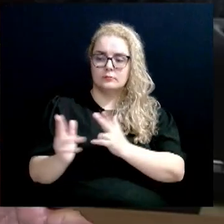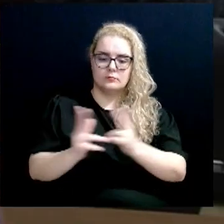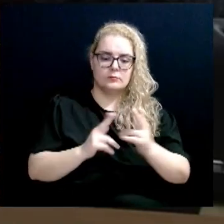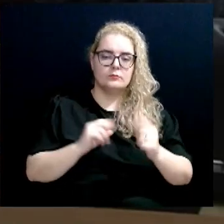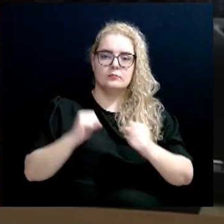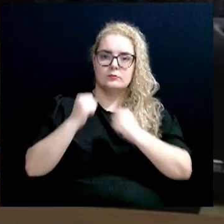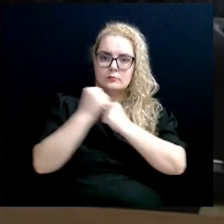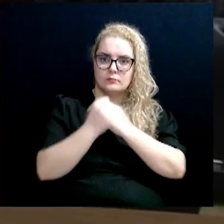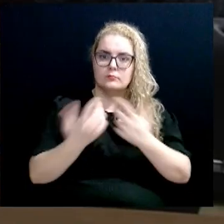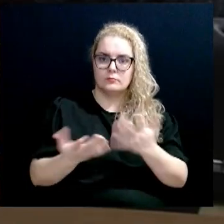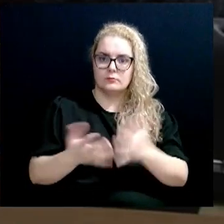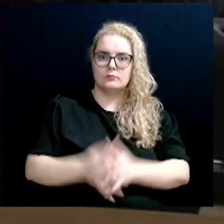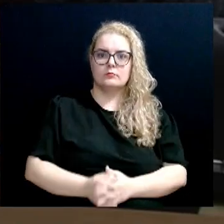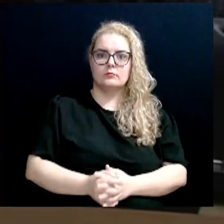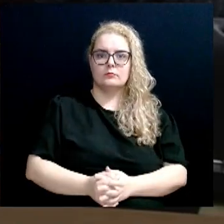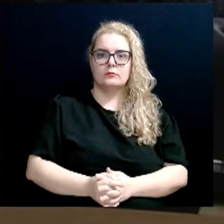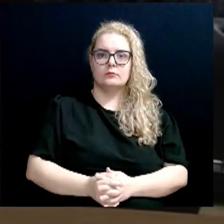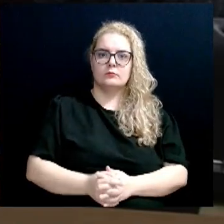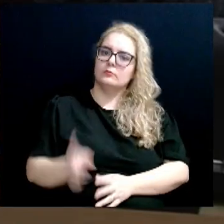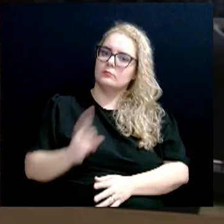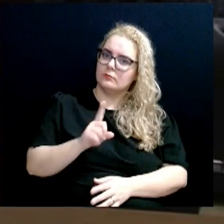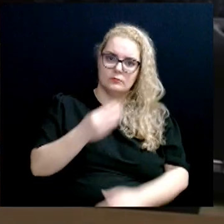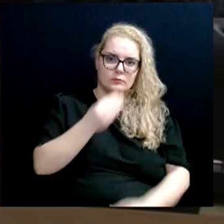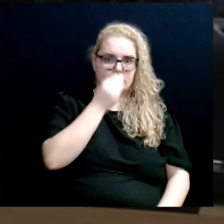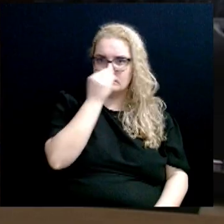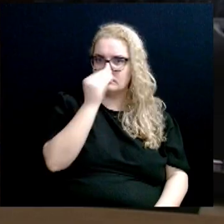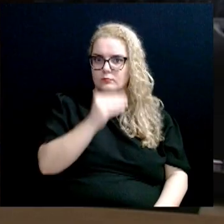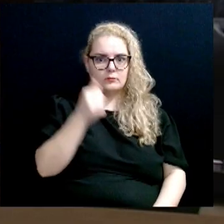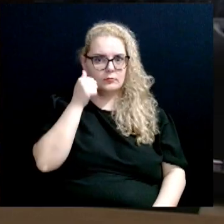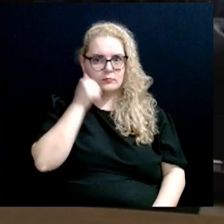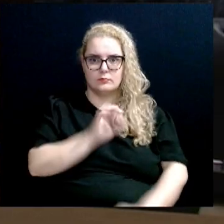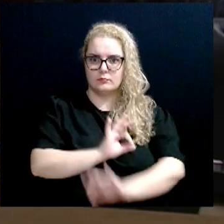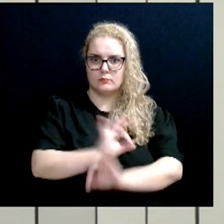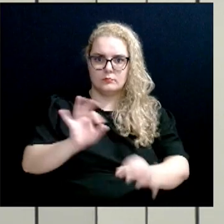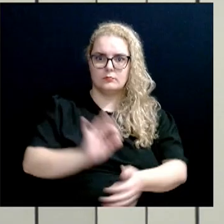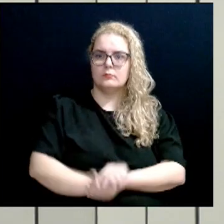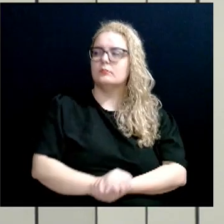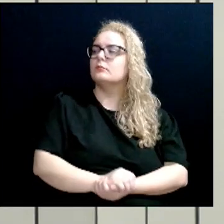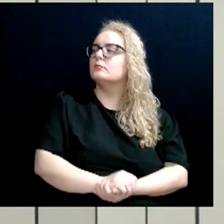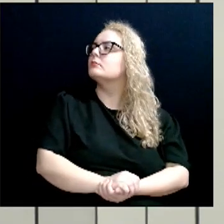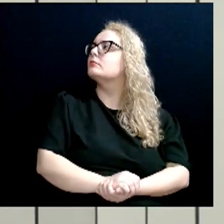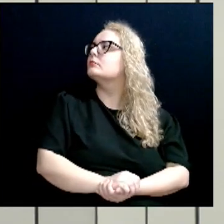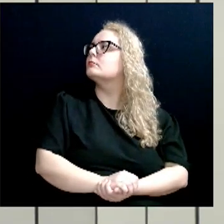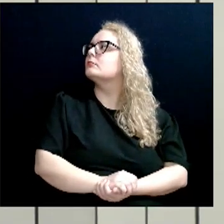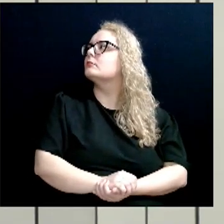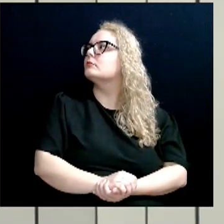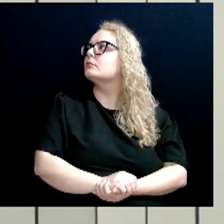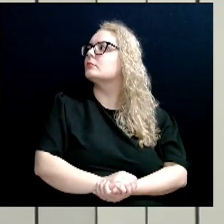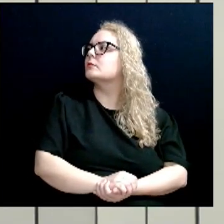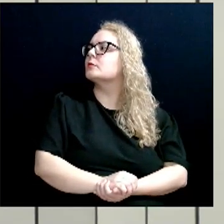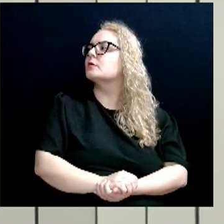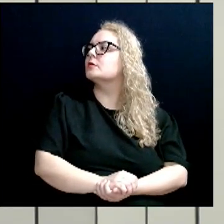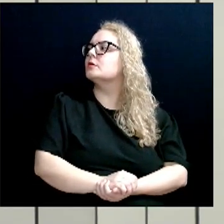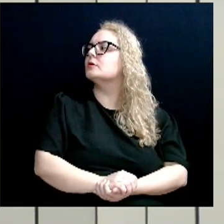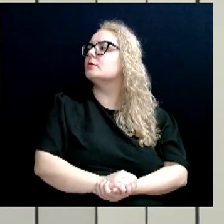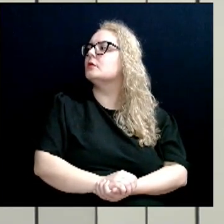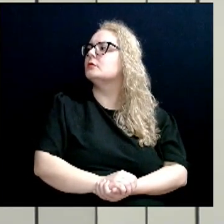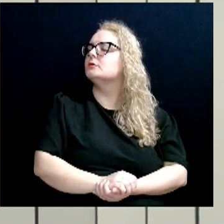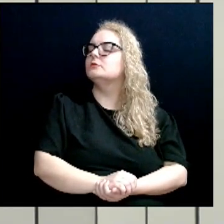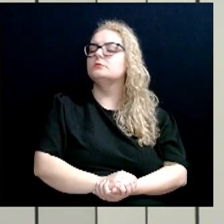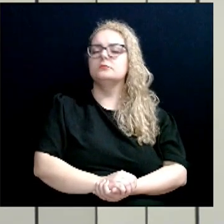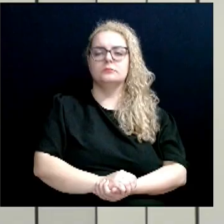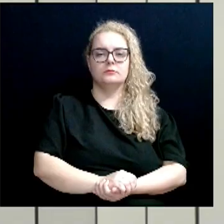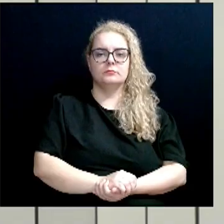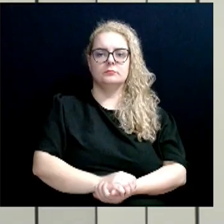e não discriminação à mulher de nenhuma maneira. atuação das associações